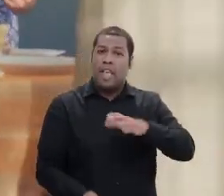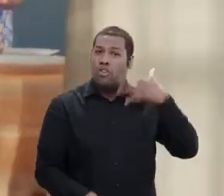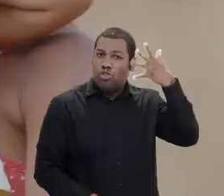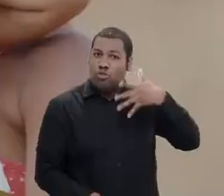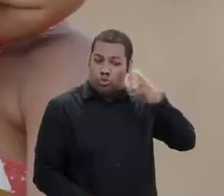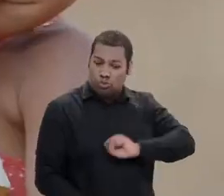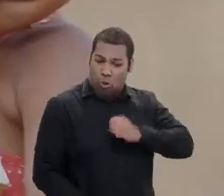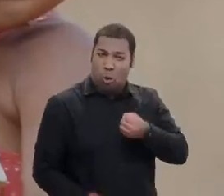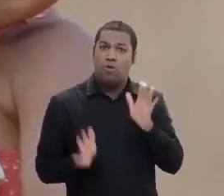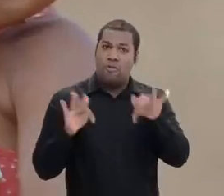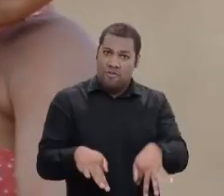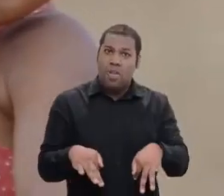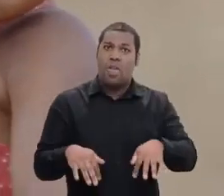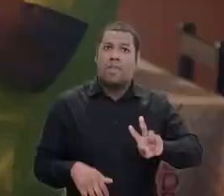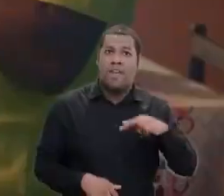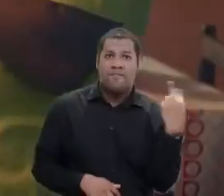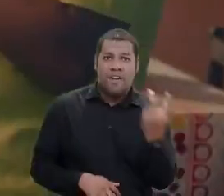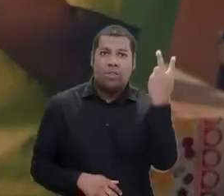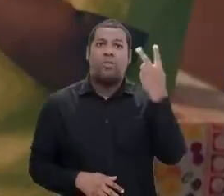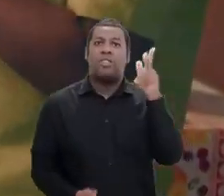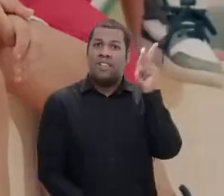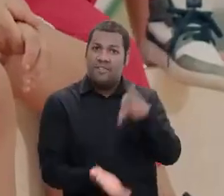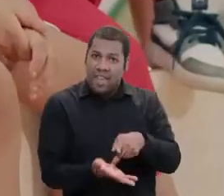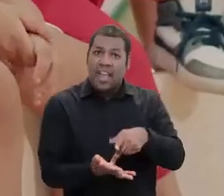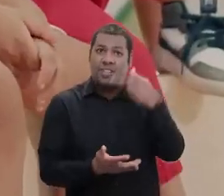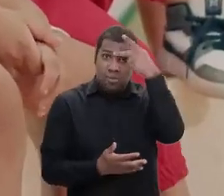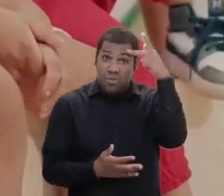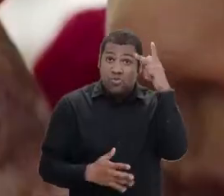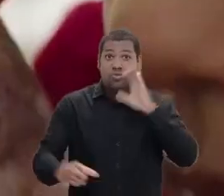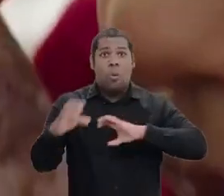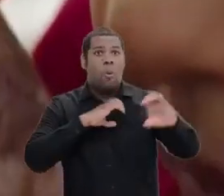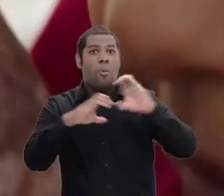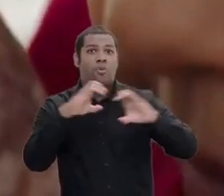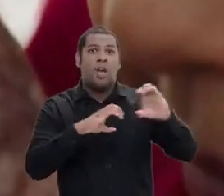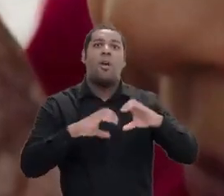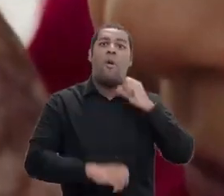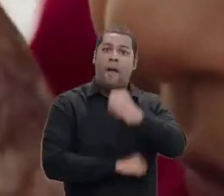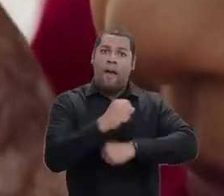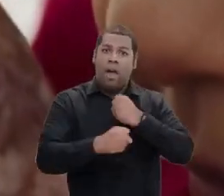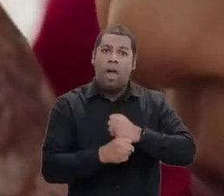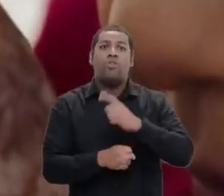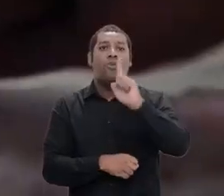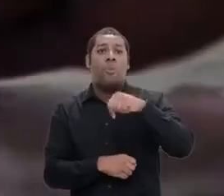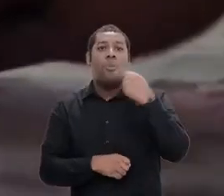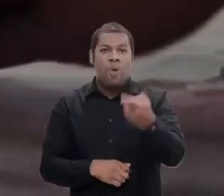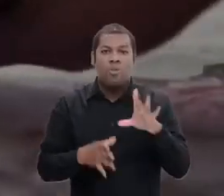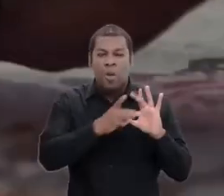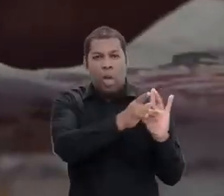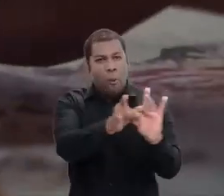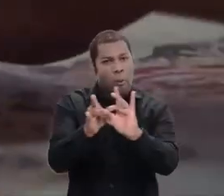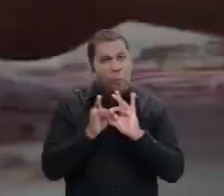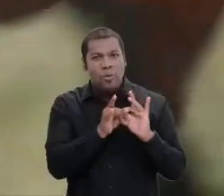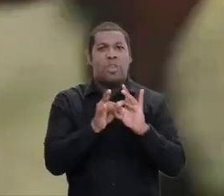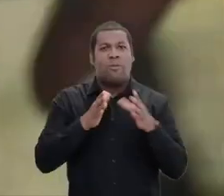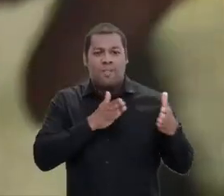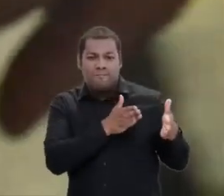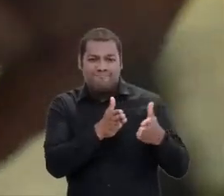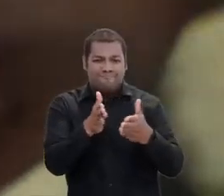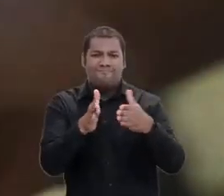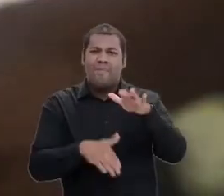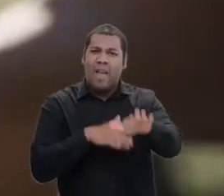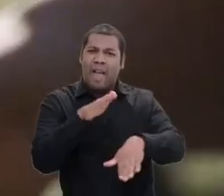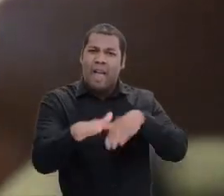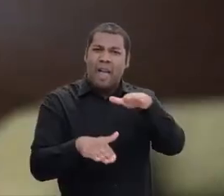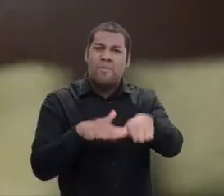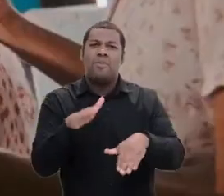ódio. Valorizar a verdade, o diálogo entre as pessoas. Que no ano que vem, sigamos unidos, caminhando